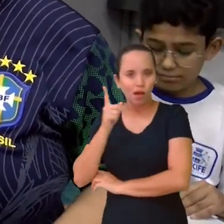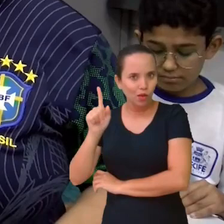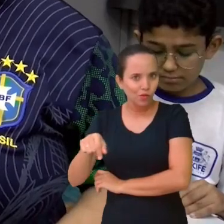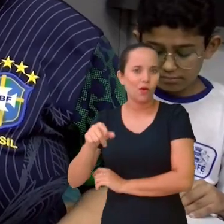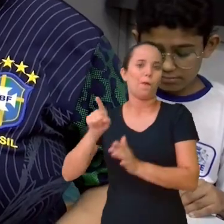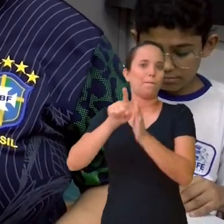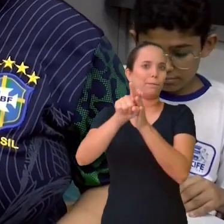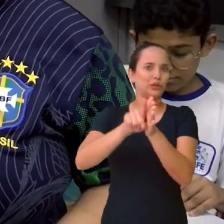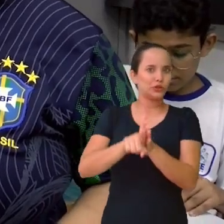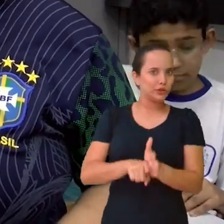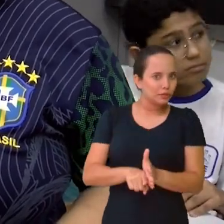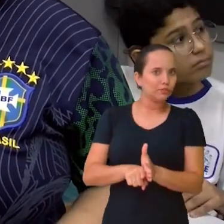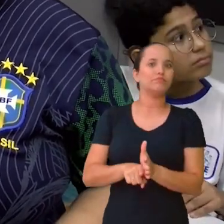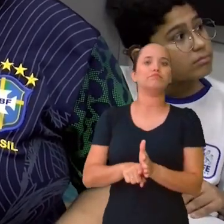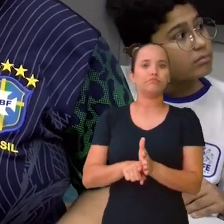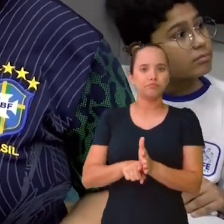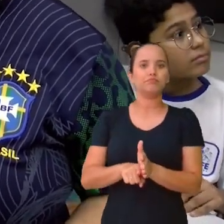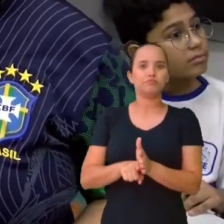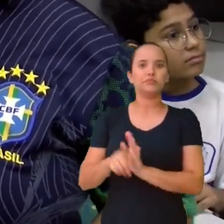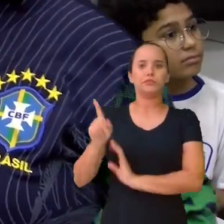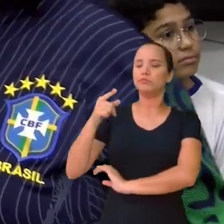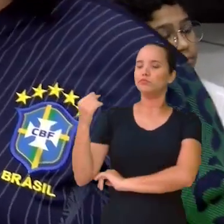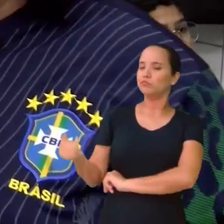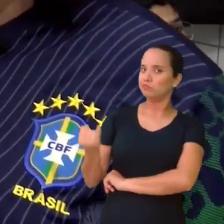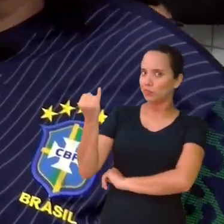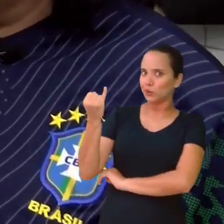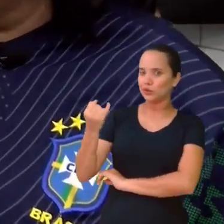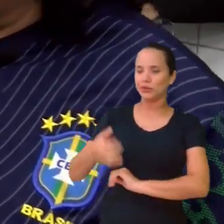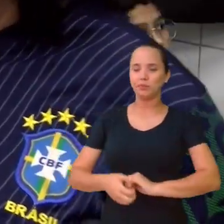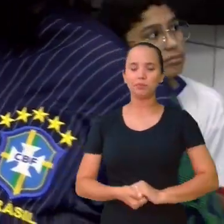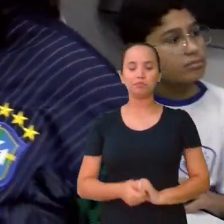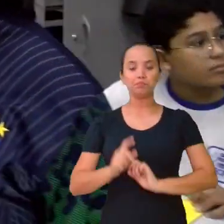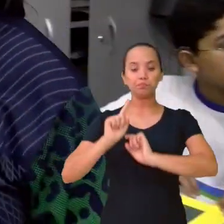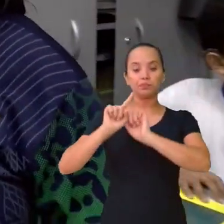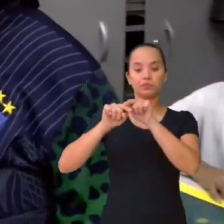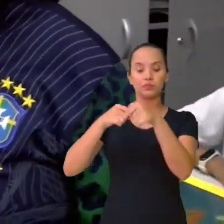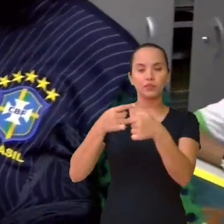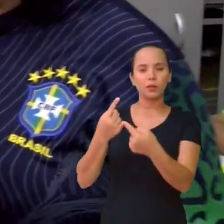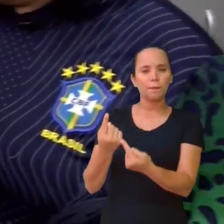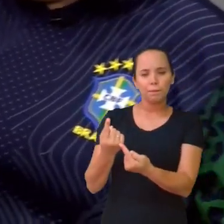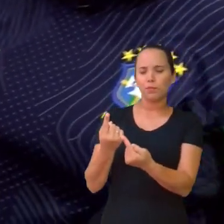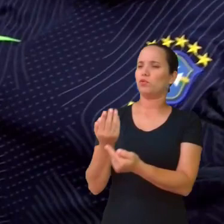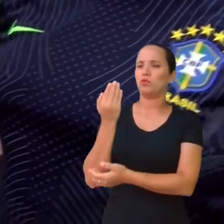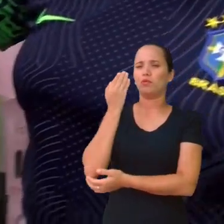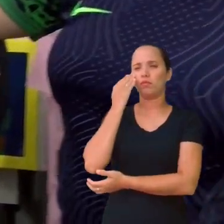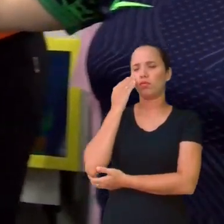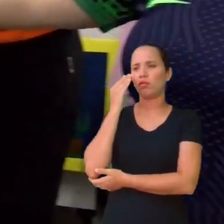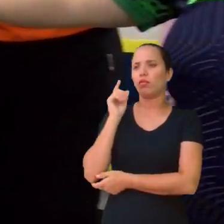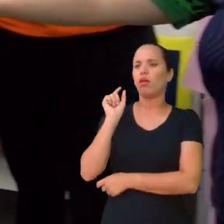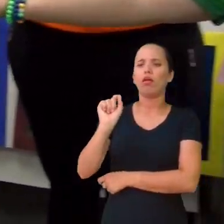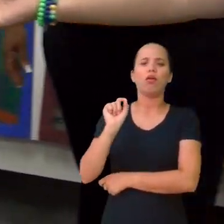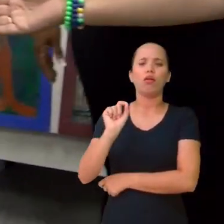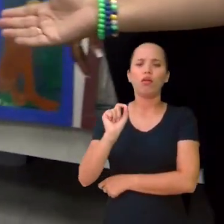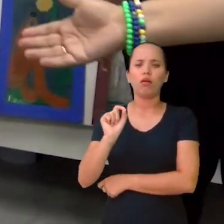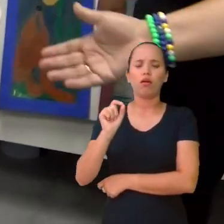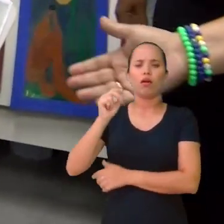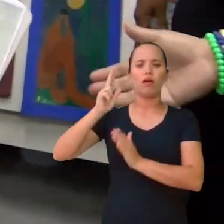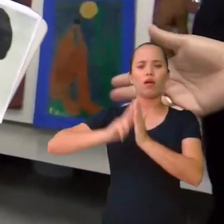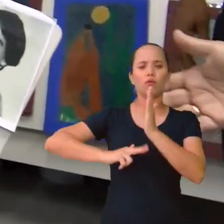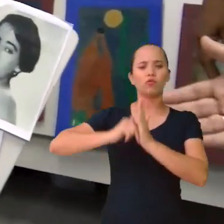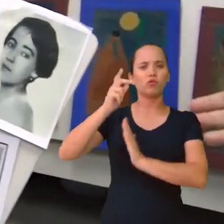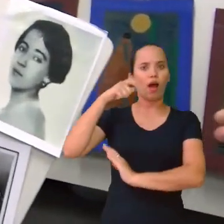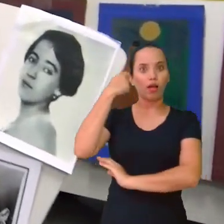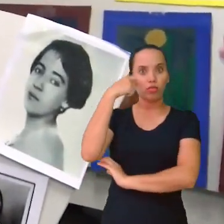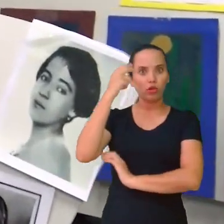Então, pesquisar, o importante, né? Depois, ver quem foram os pintores